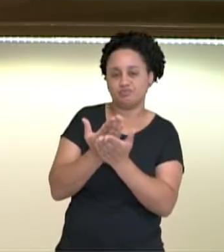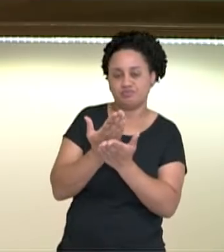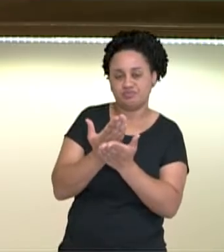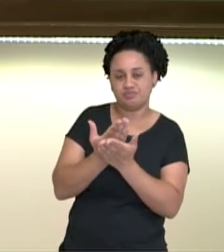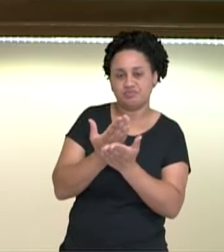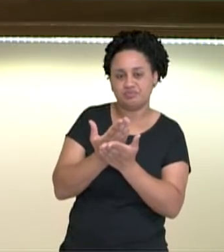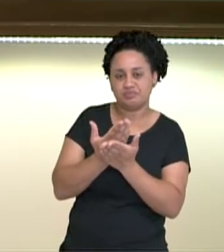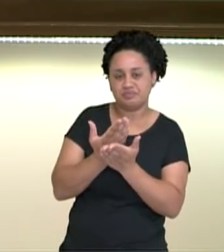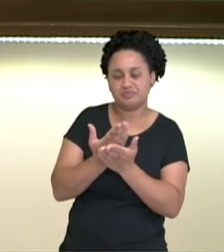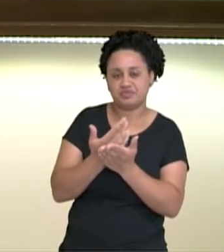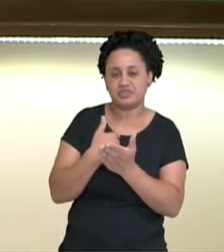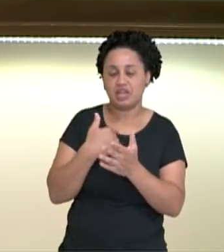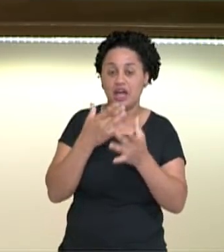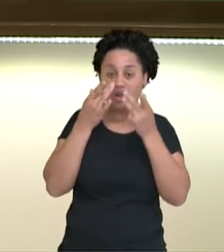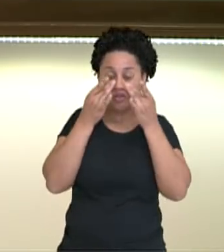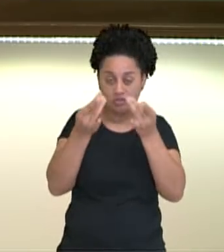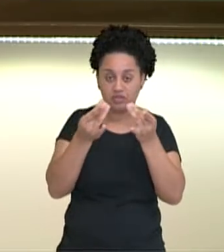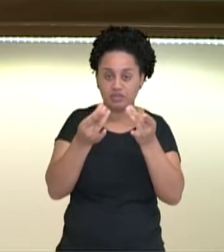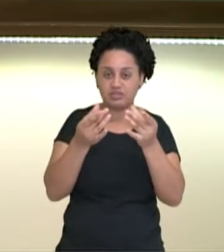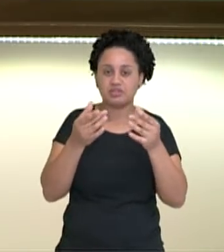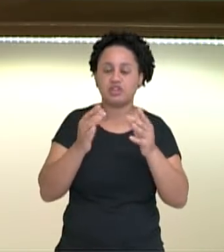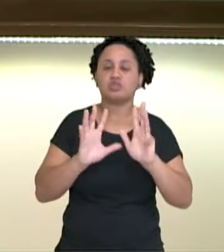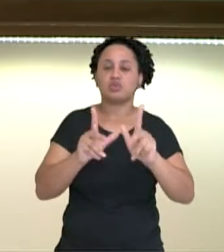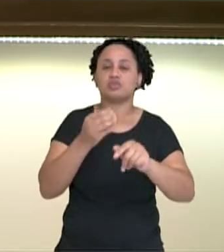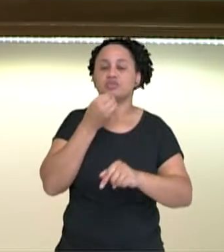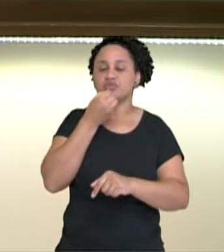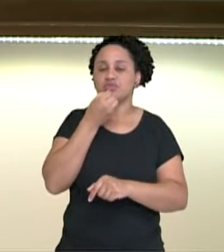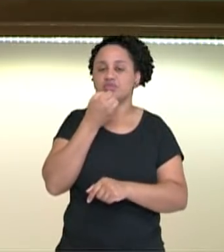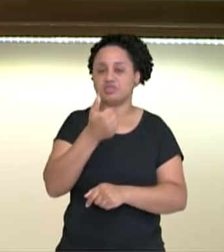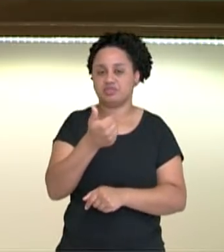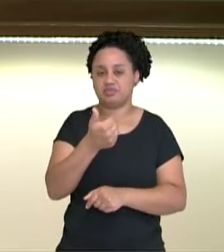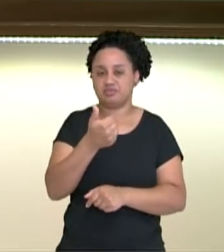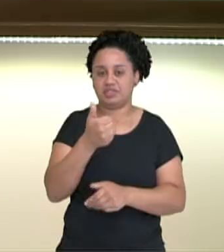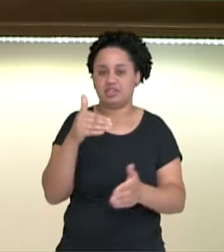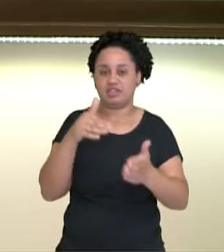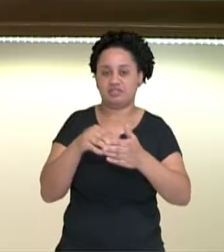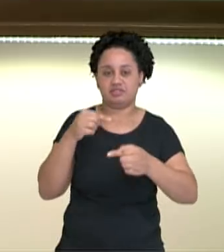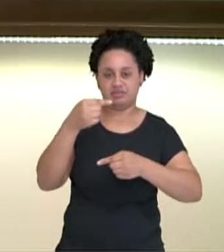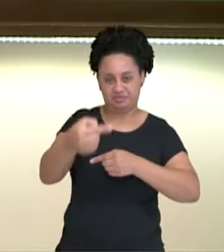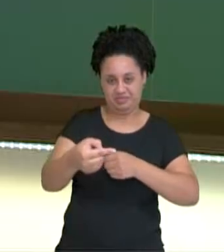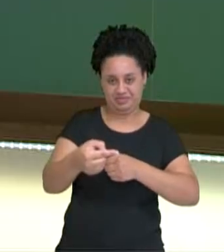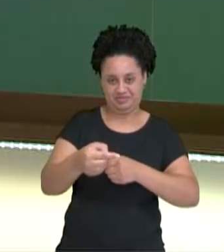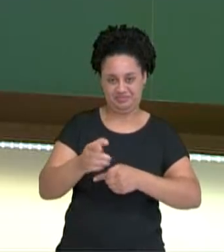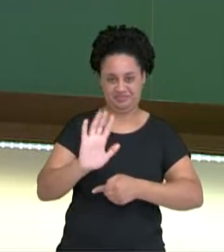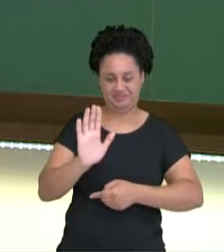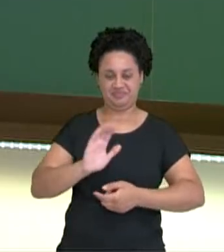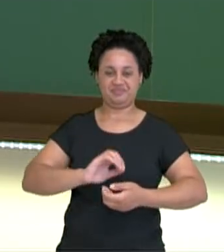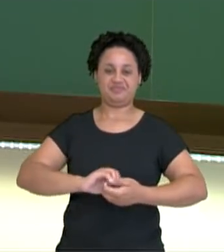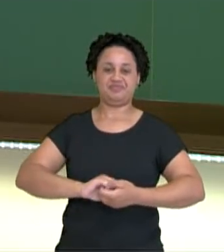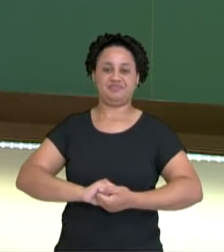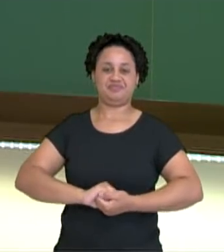estudos, né? Atenção, fiquem todos muito bem. Até a próxima. Um grande abraço.